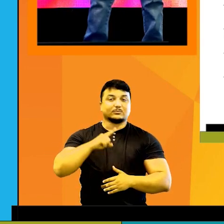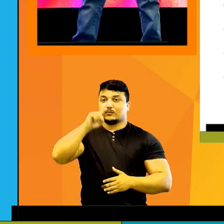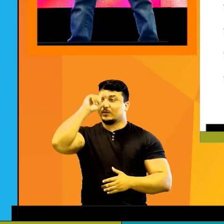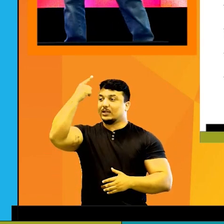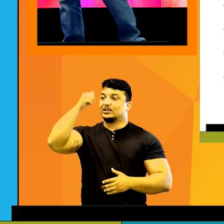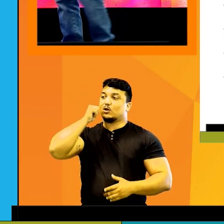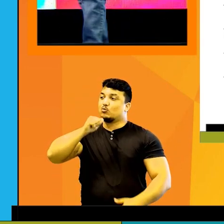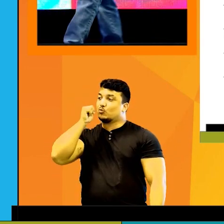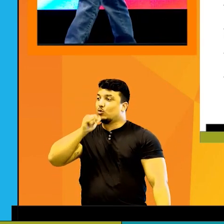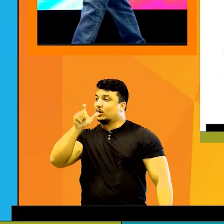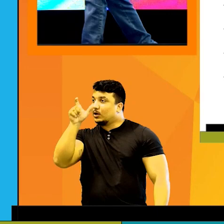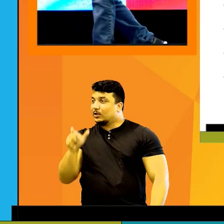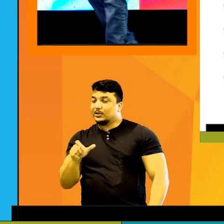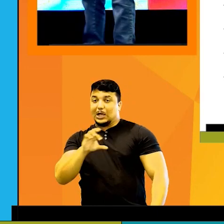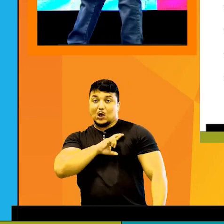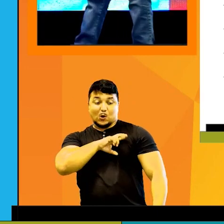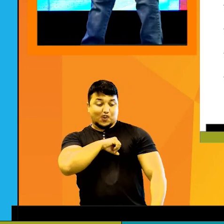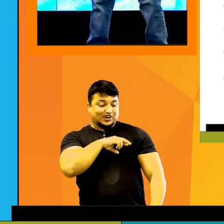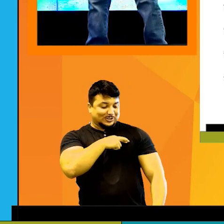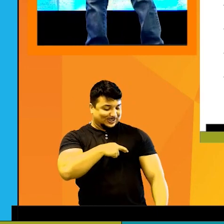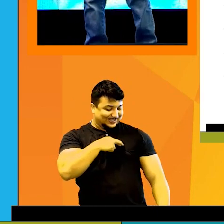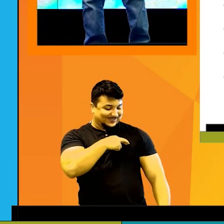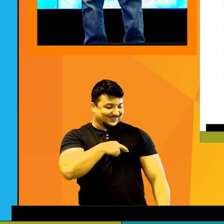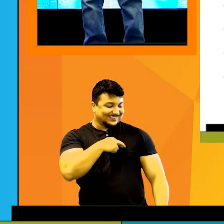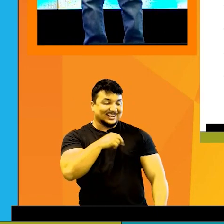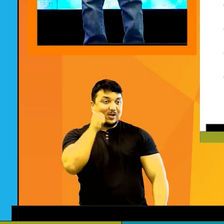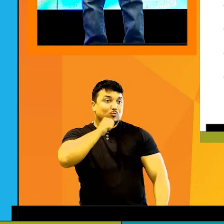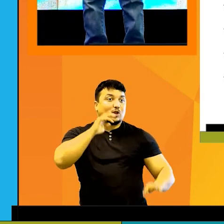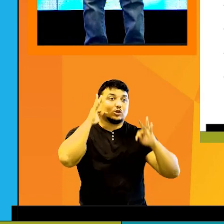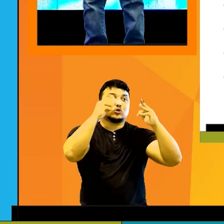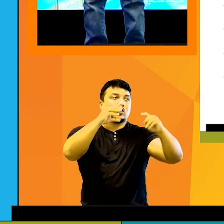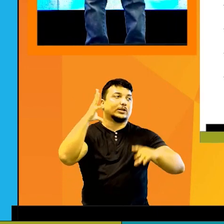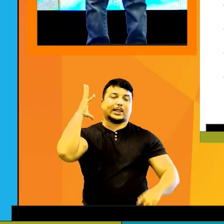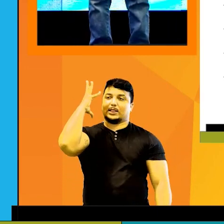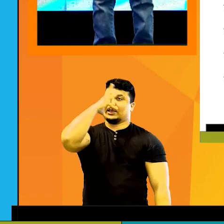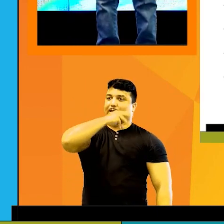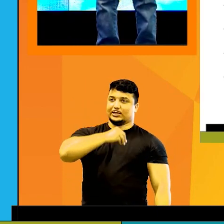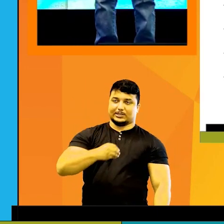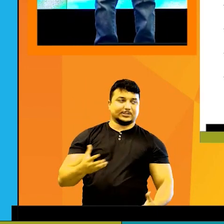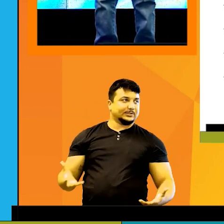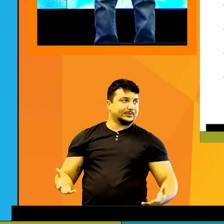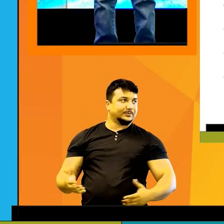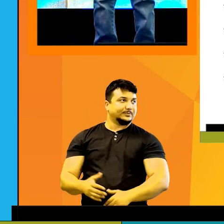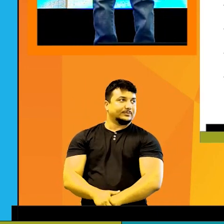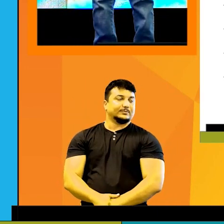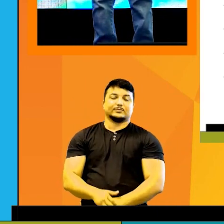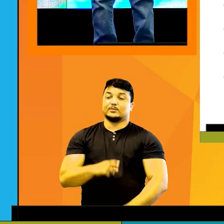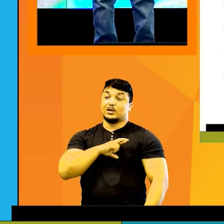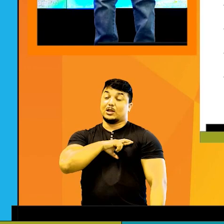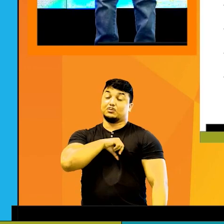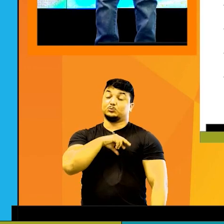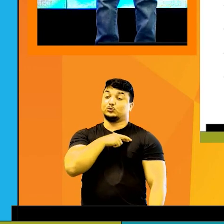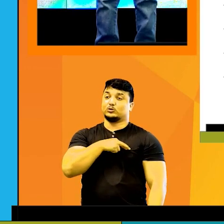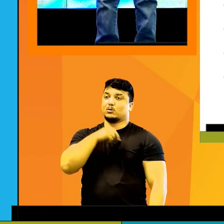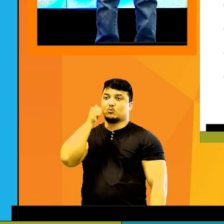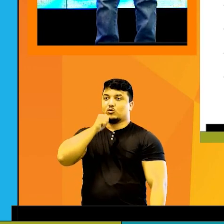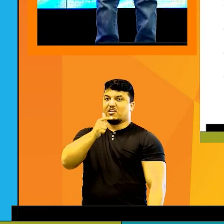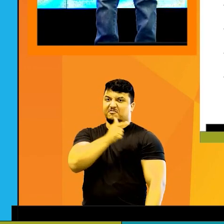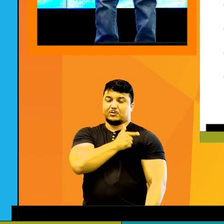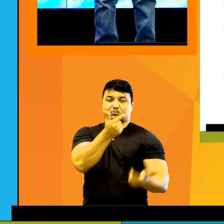Idealização da mulher, turma do romantismo. Todas as mulheres são lindas, viu? Adoro romantismo. Não tem uma mulher